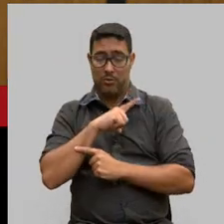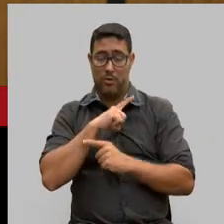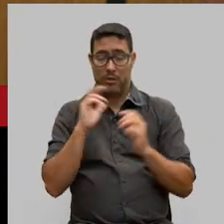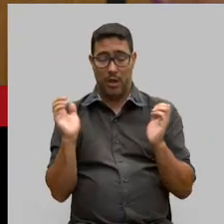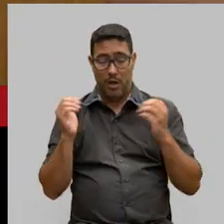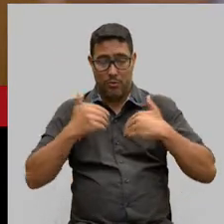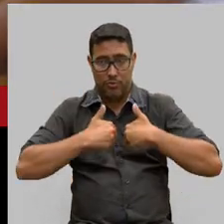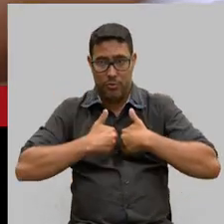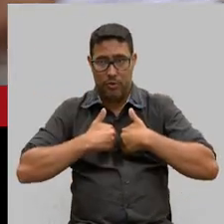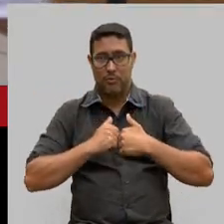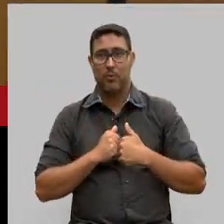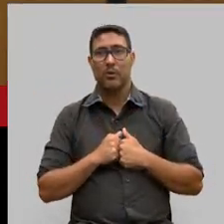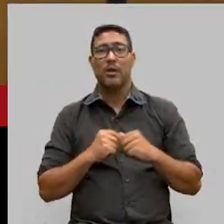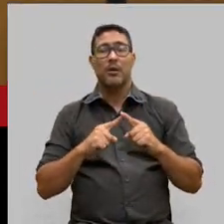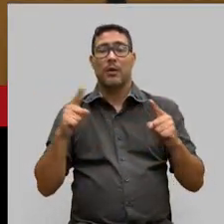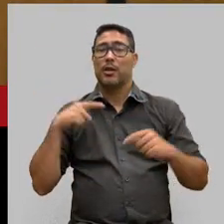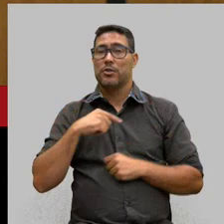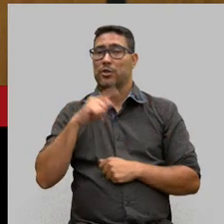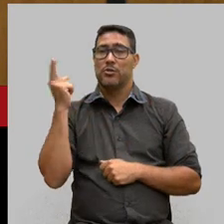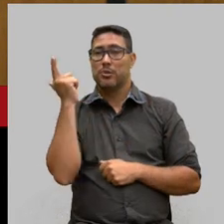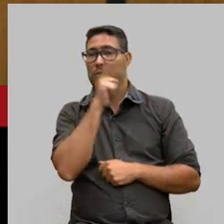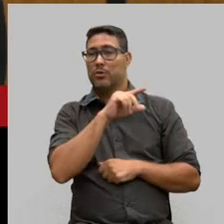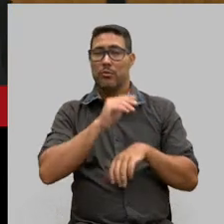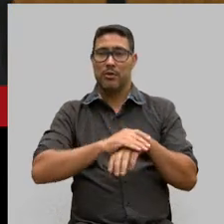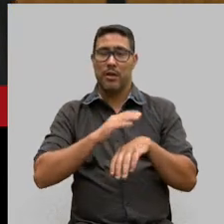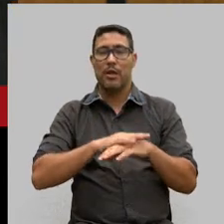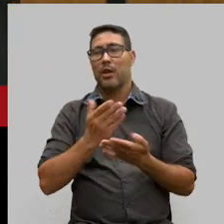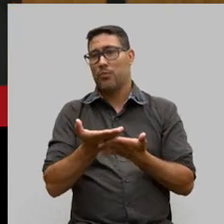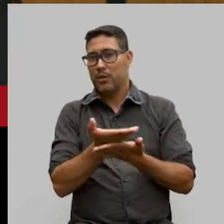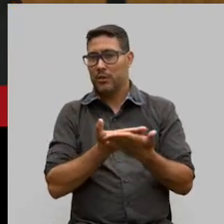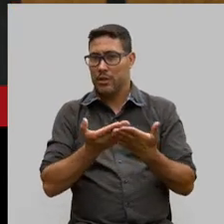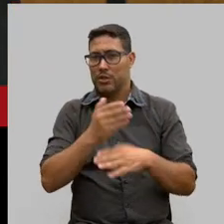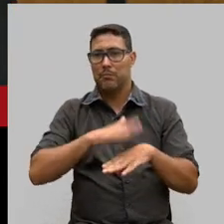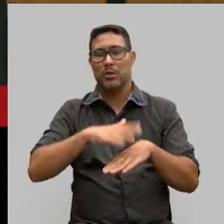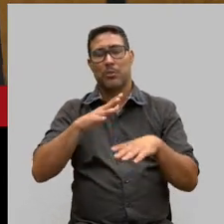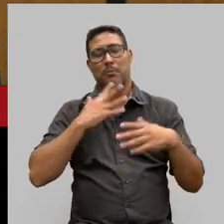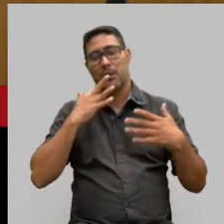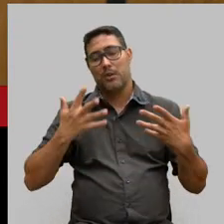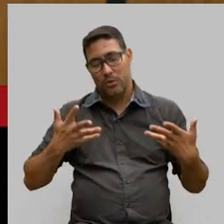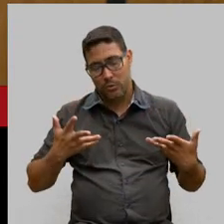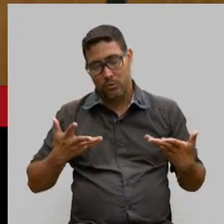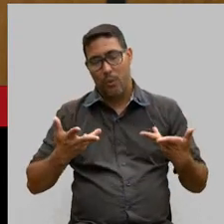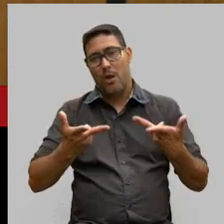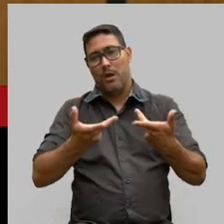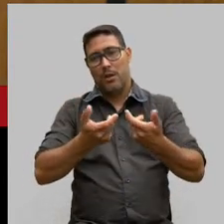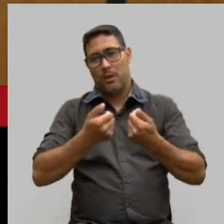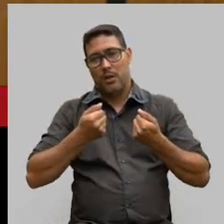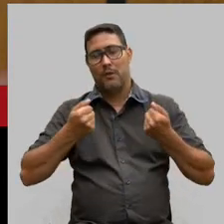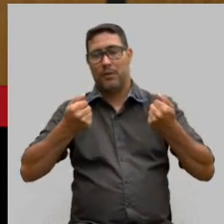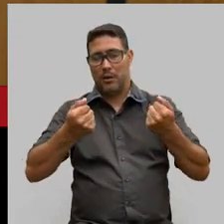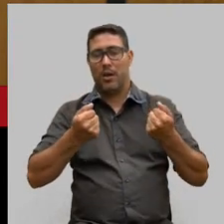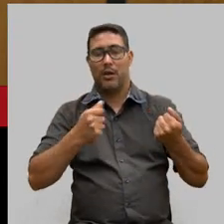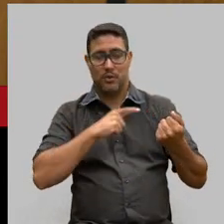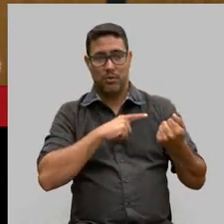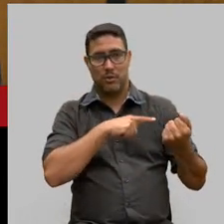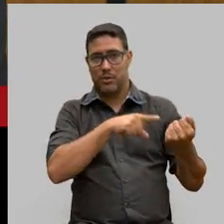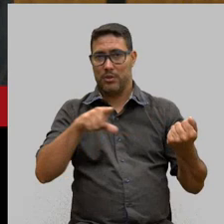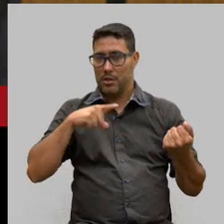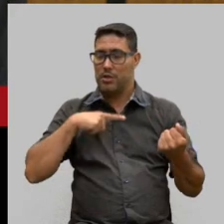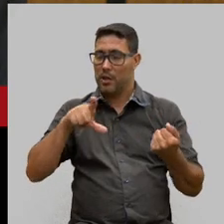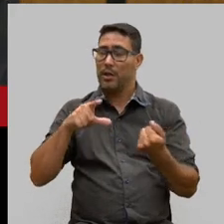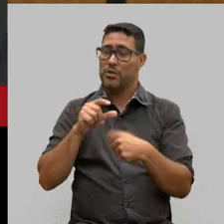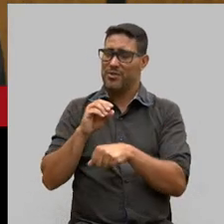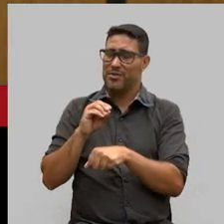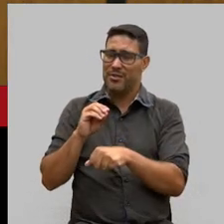possa ter um atendimento mais qualificado daqueles serviços que já tem né Eh enquanto a gente aguarda eh serviços